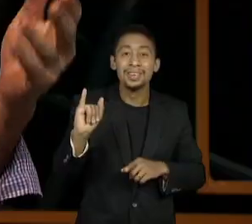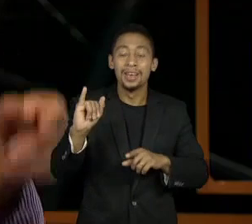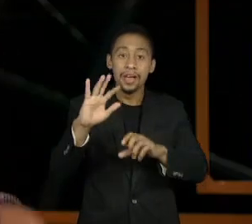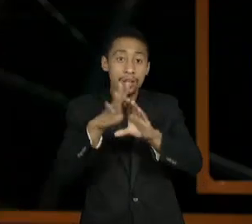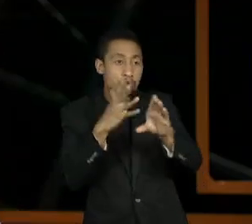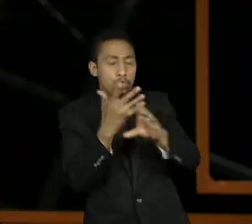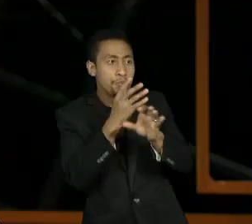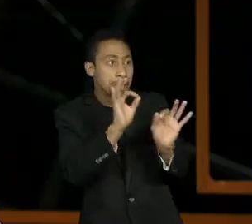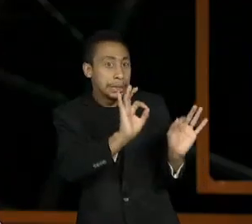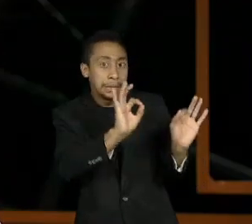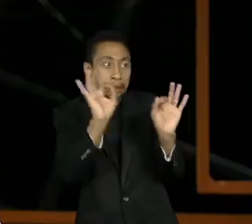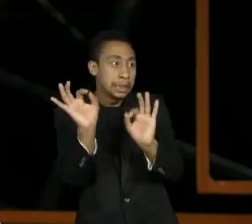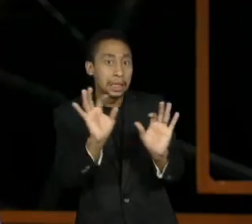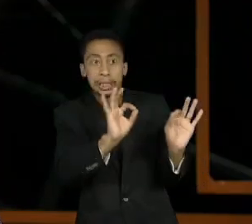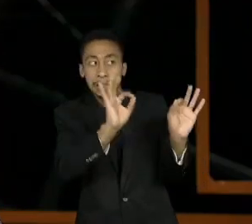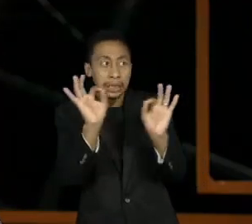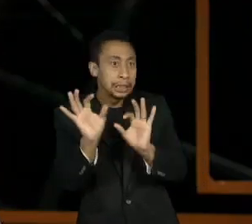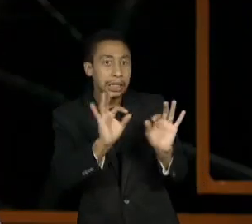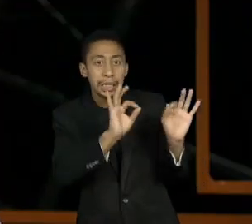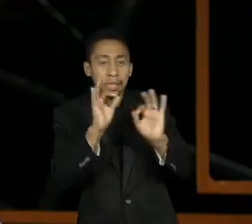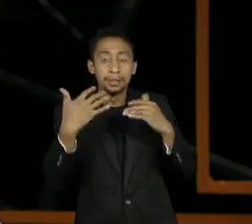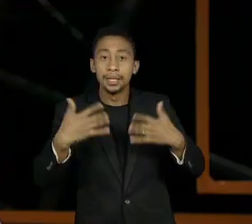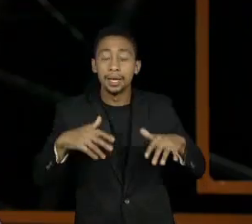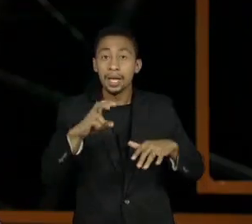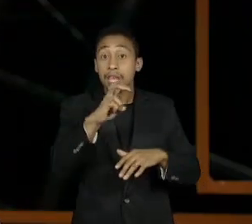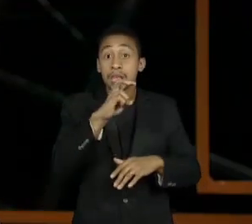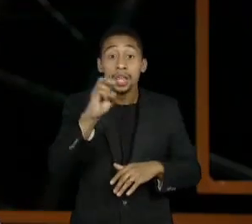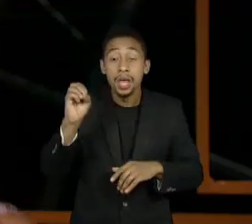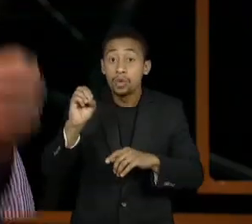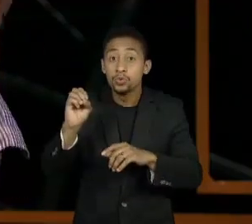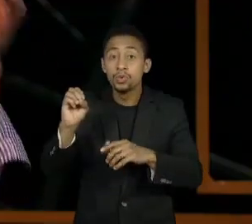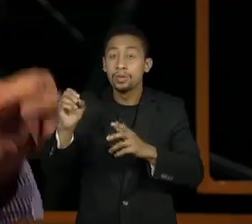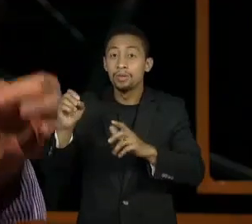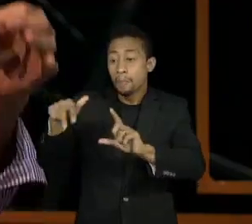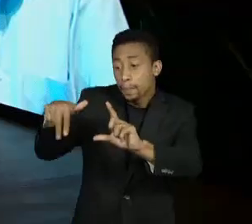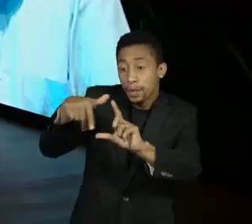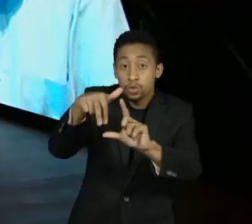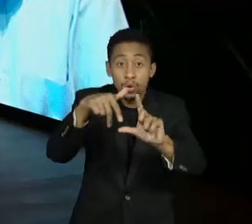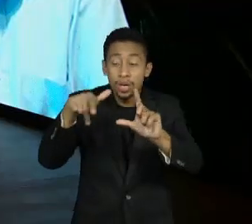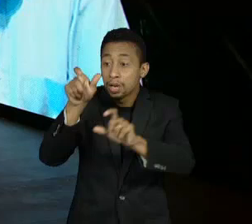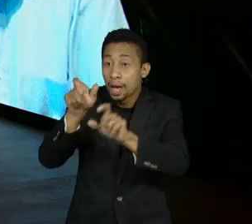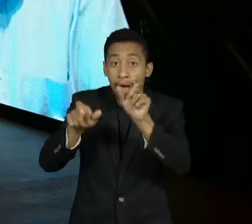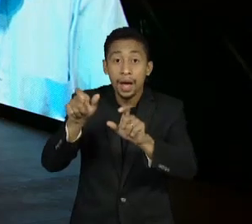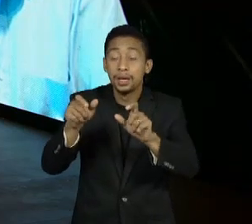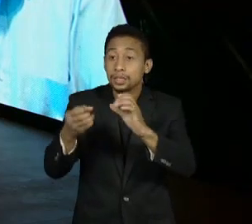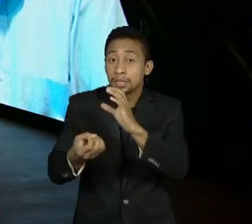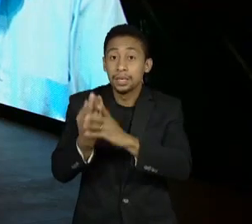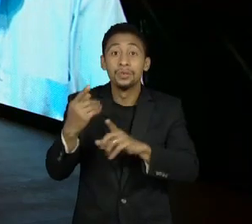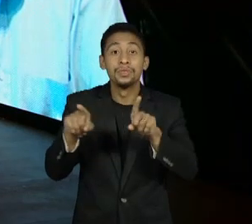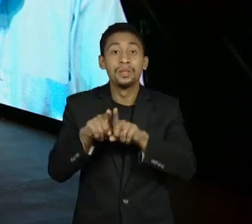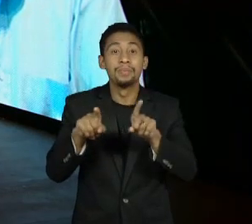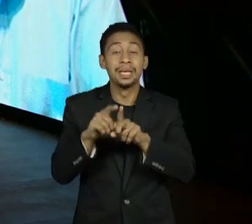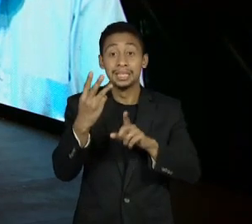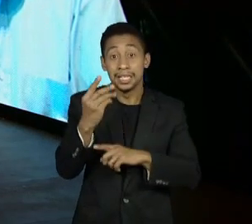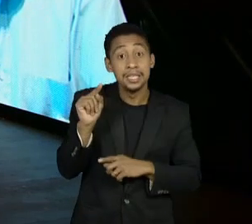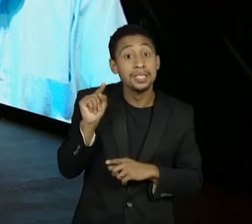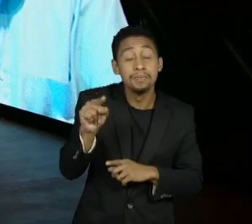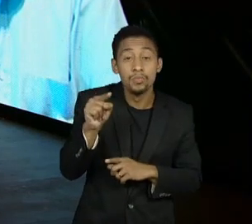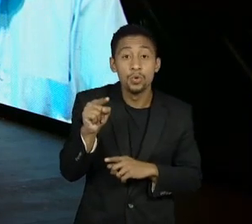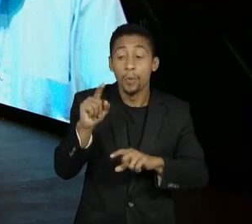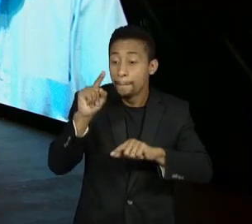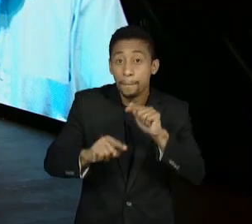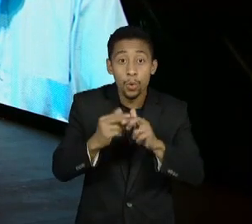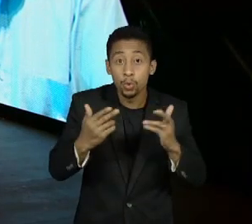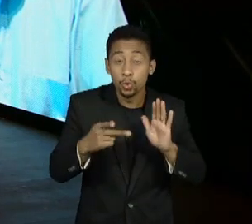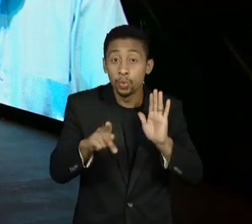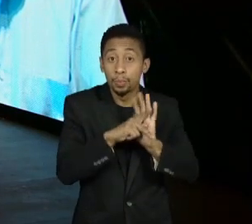são enormes, né? 500 personagens criados, 3.000 produtos licenciados com sua marca. Então eu